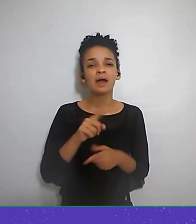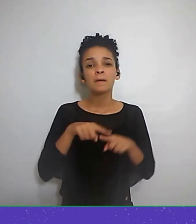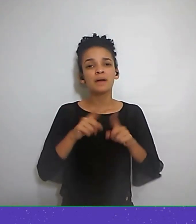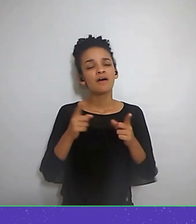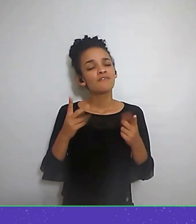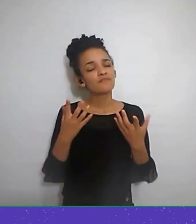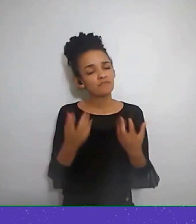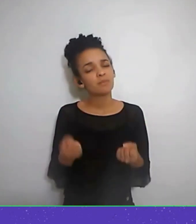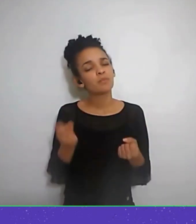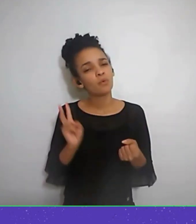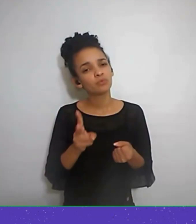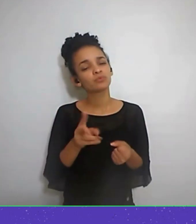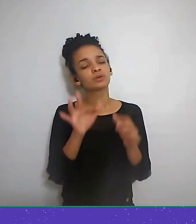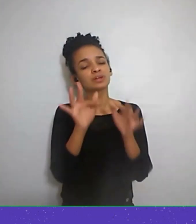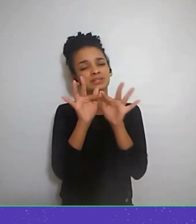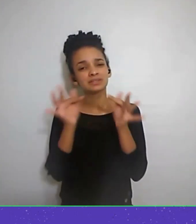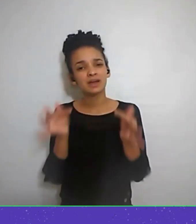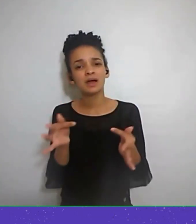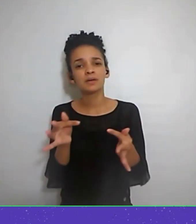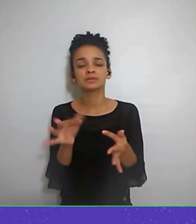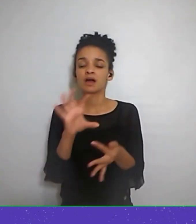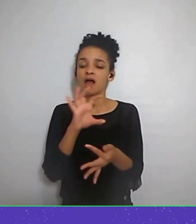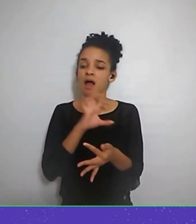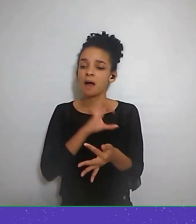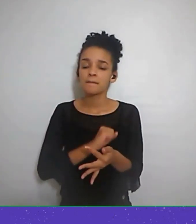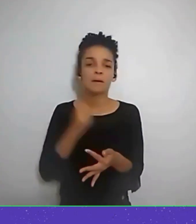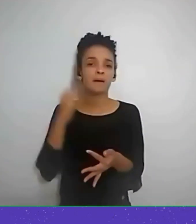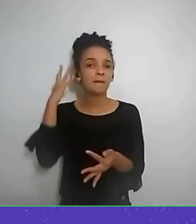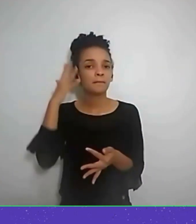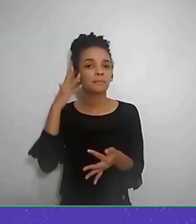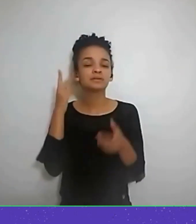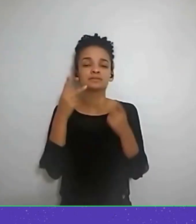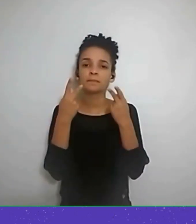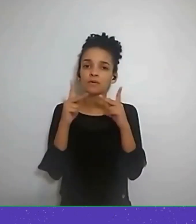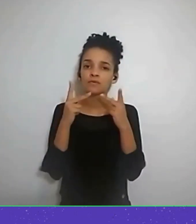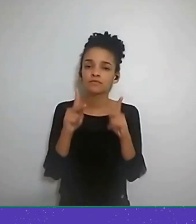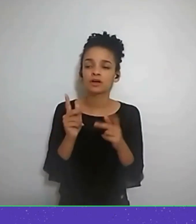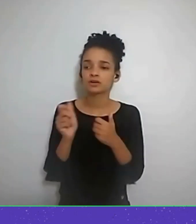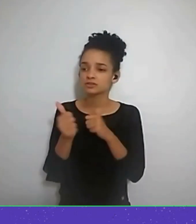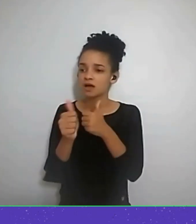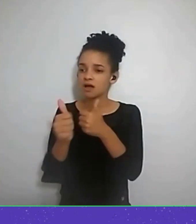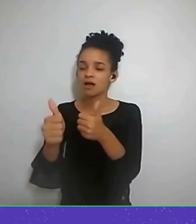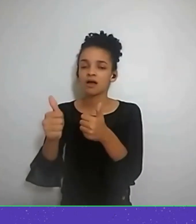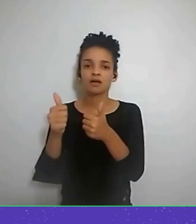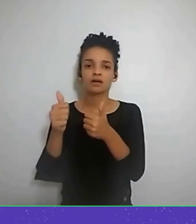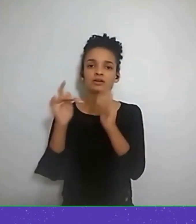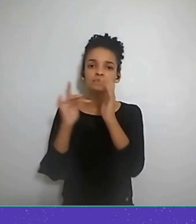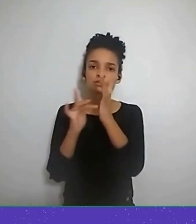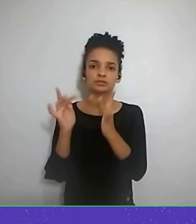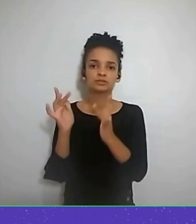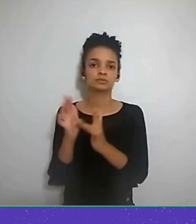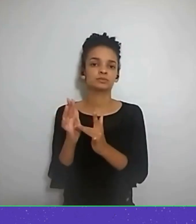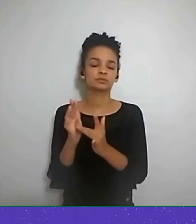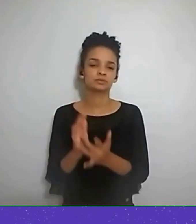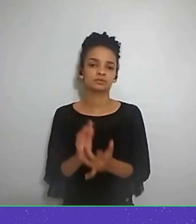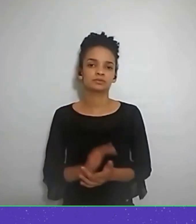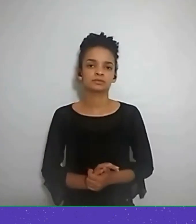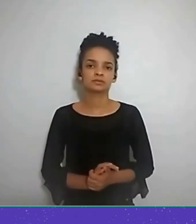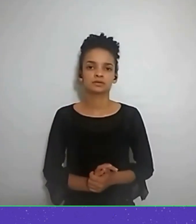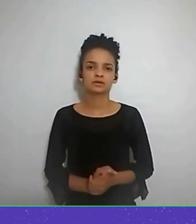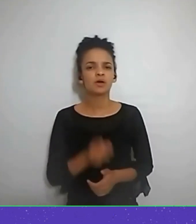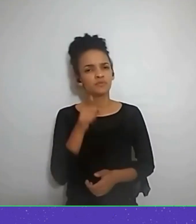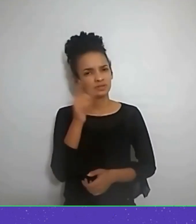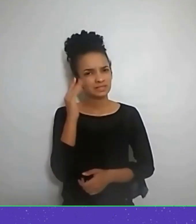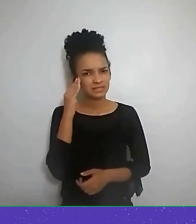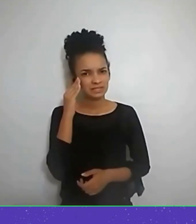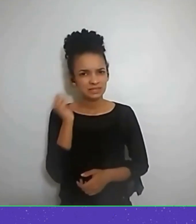palavra profética, seguindo o Cordeiro para onde quer que vá. Você sabe que o vento,